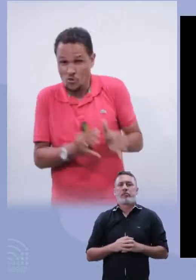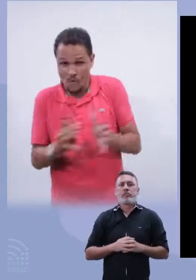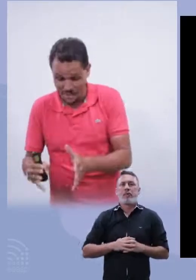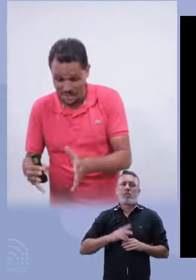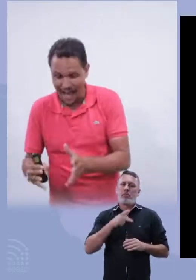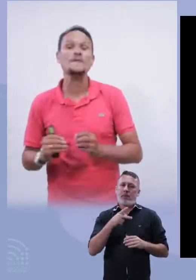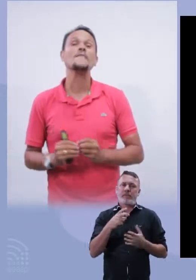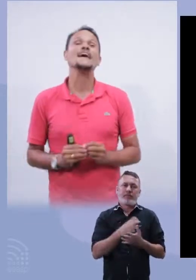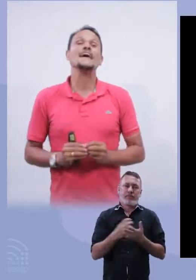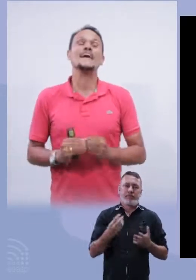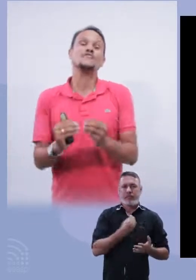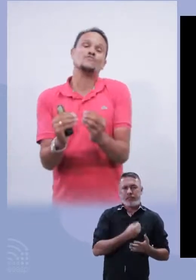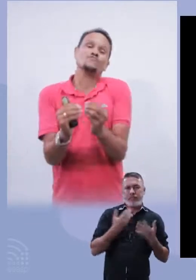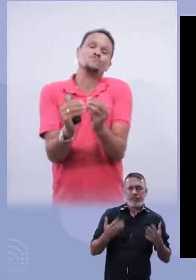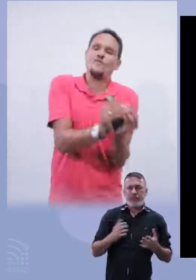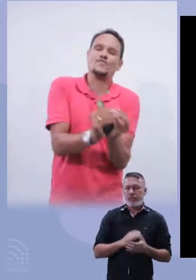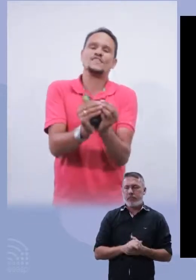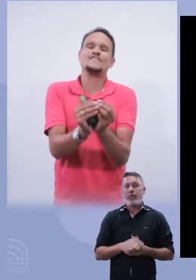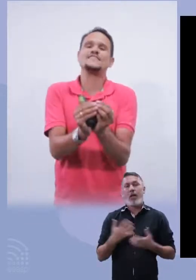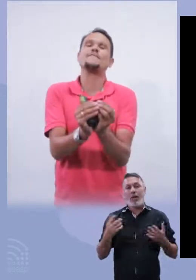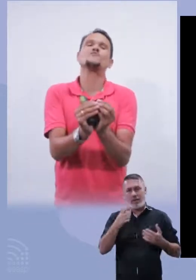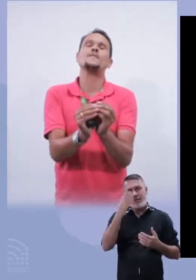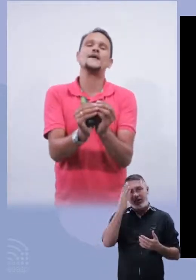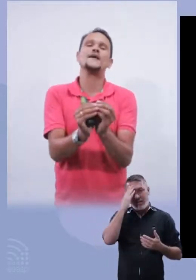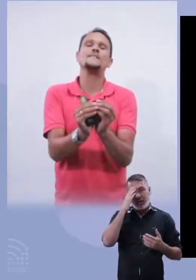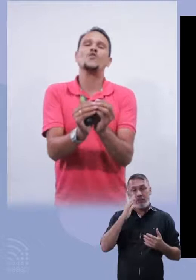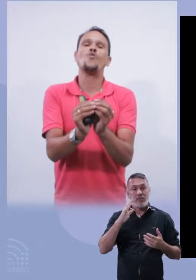né? Que já não era mais. E aí, como